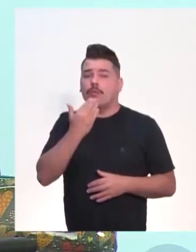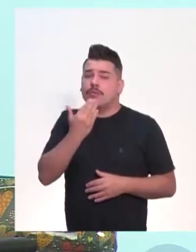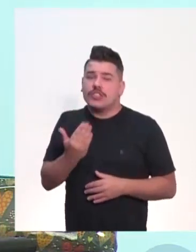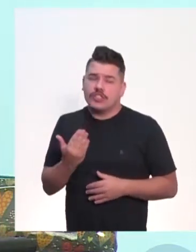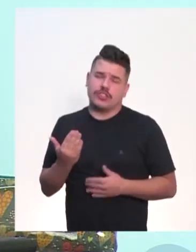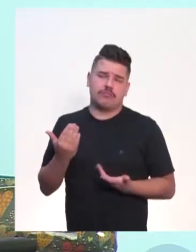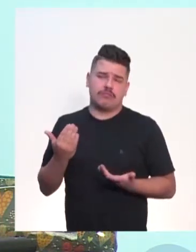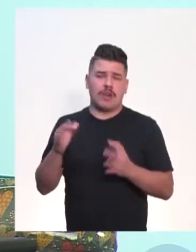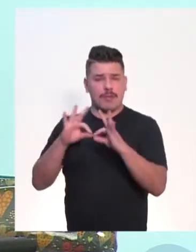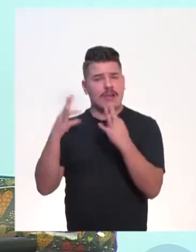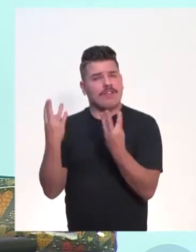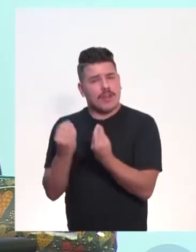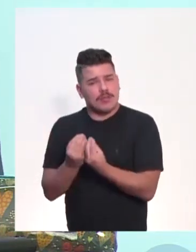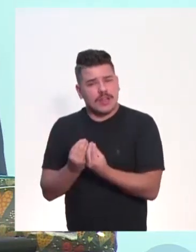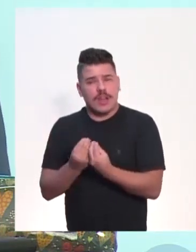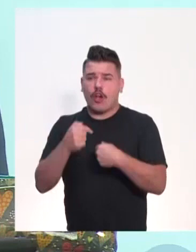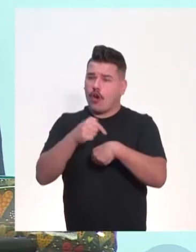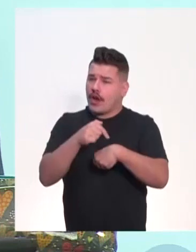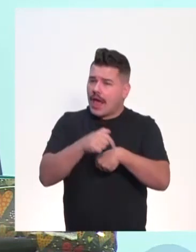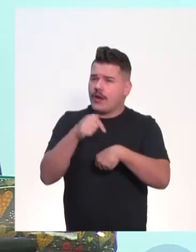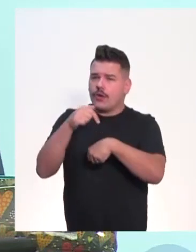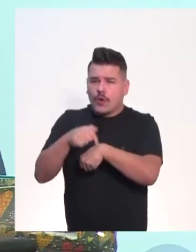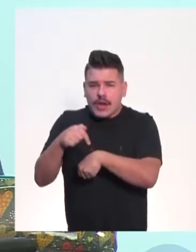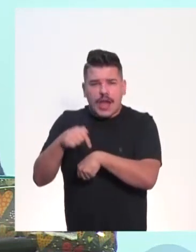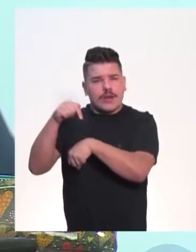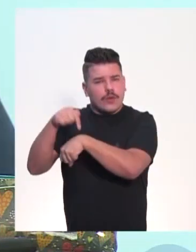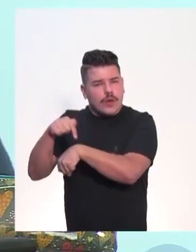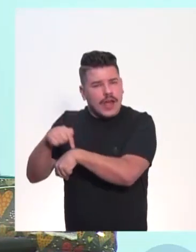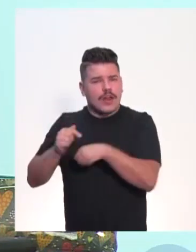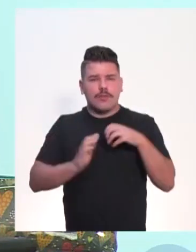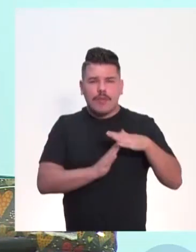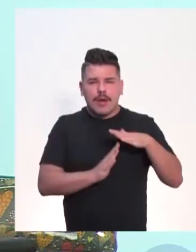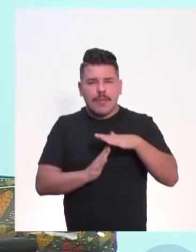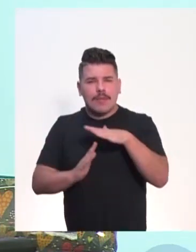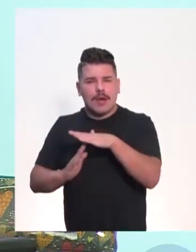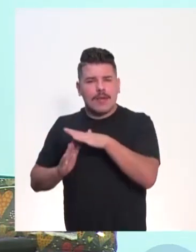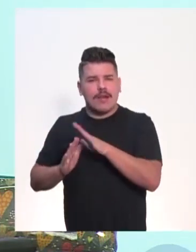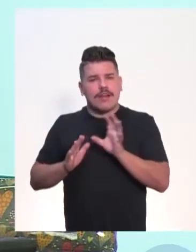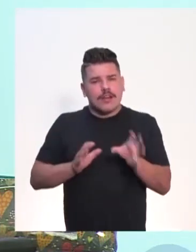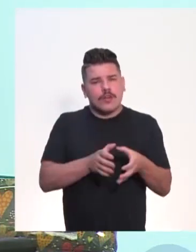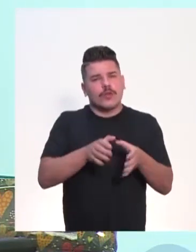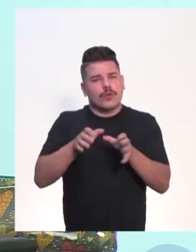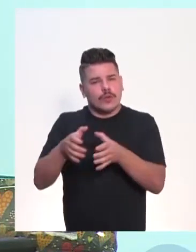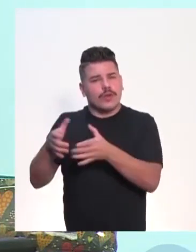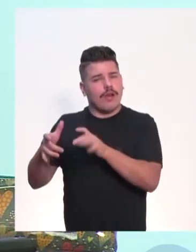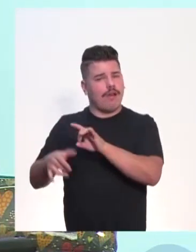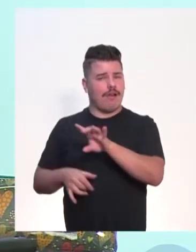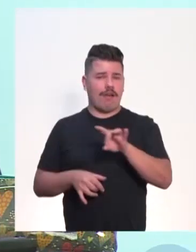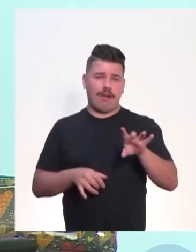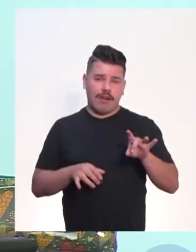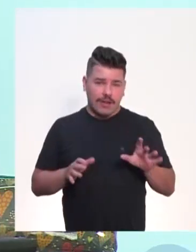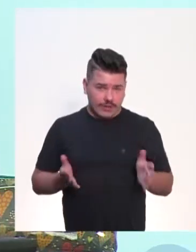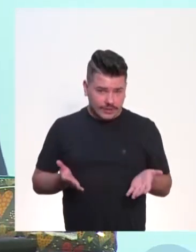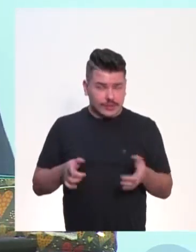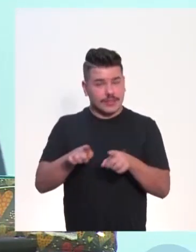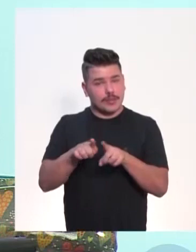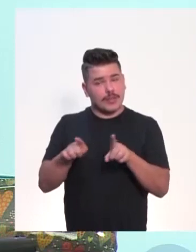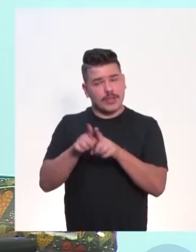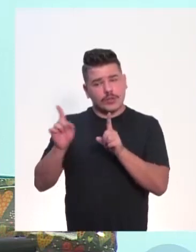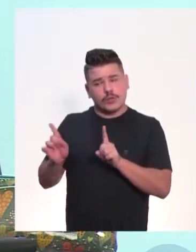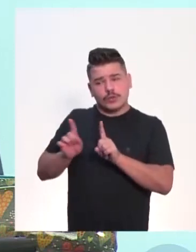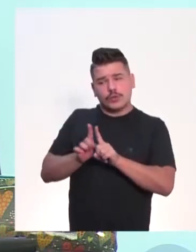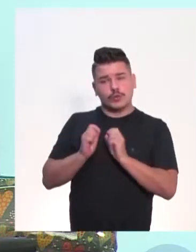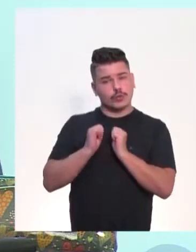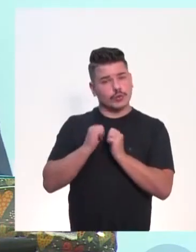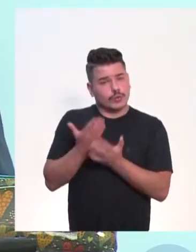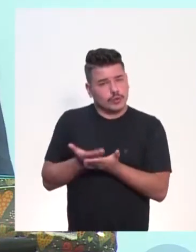possam utilizar o espaço da melhor forma possível. Terceira coisa que a gente tem que fazer, ter um parceiro de estudo. Eu